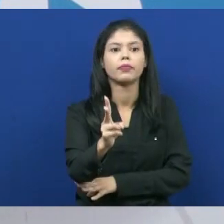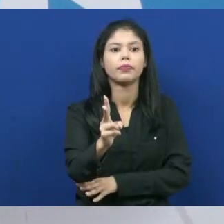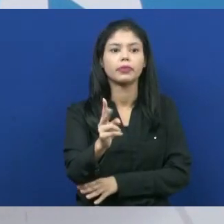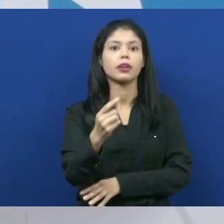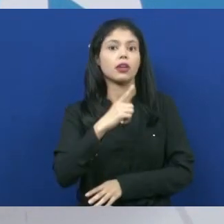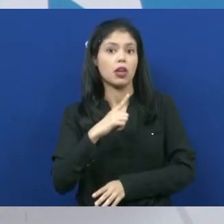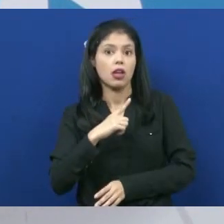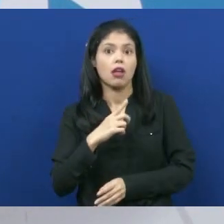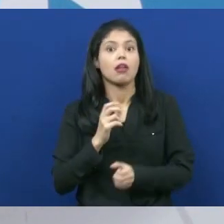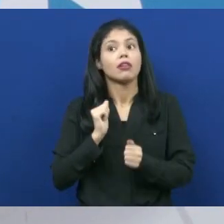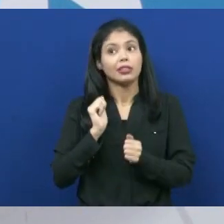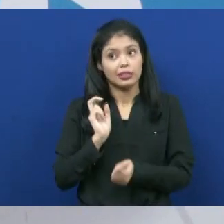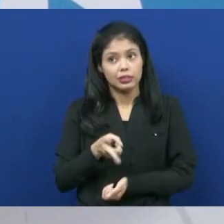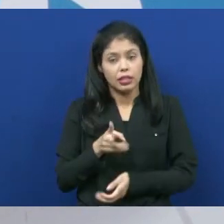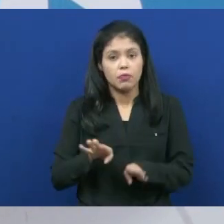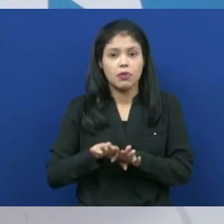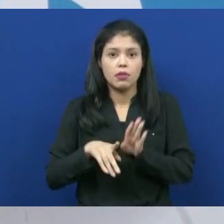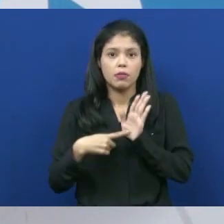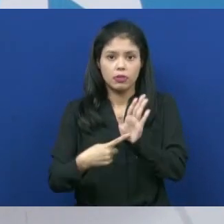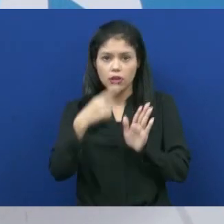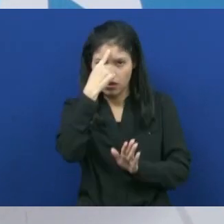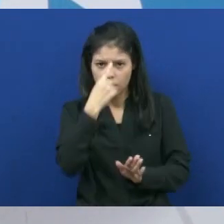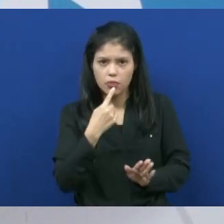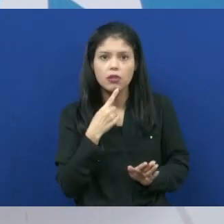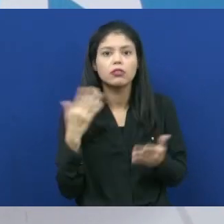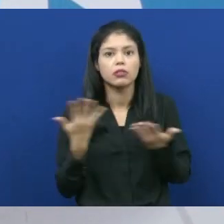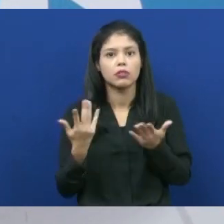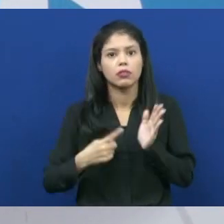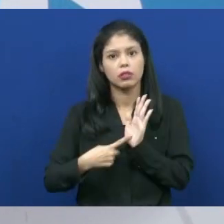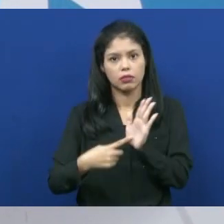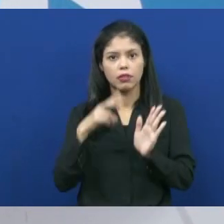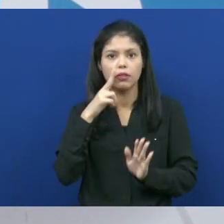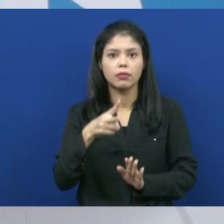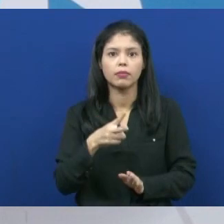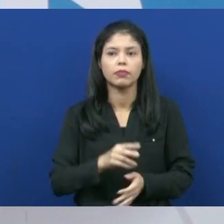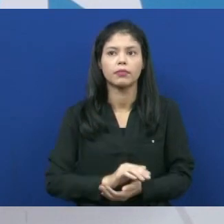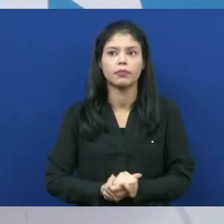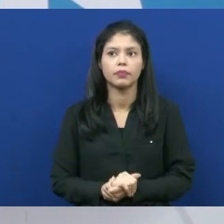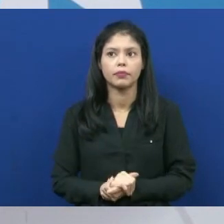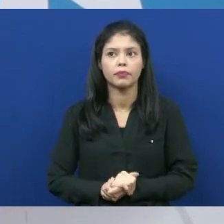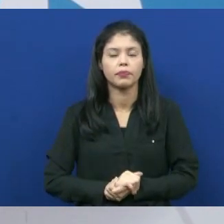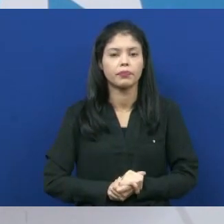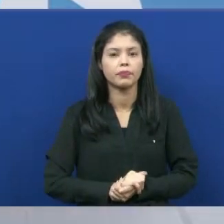eles costumam ser indicados conforme a imagem que você vai ver agora.